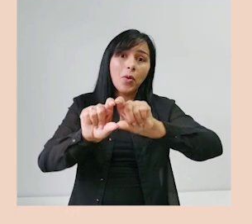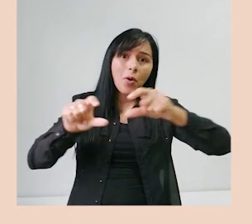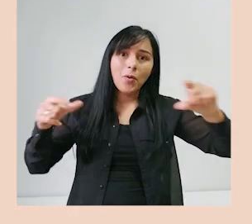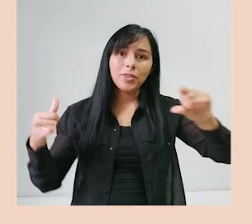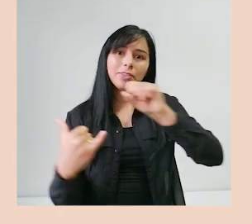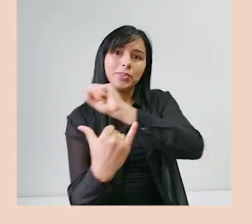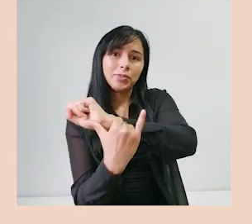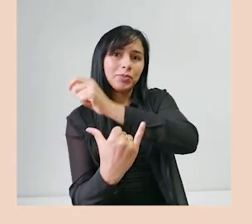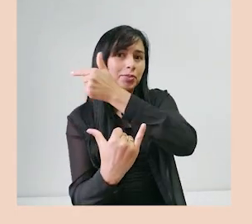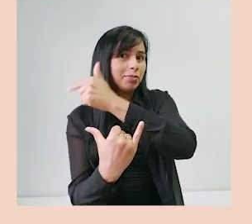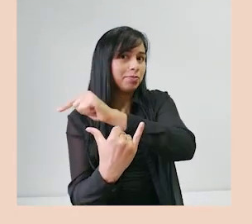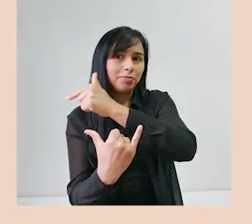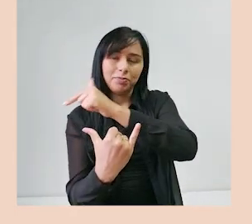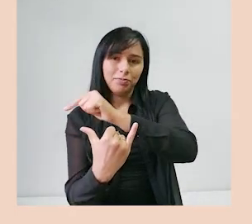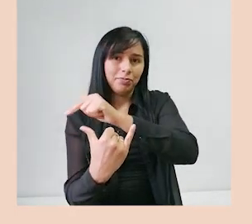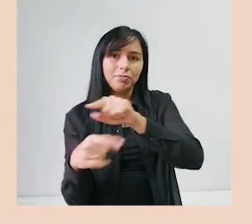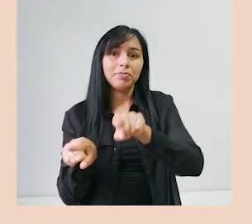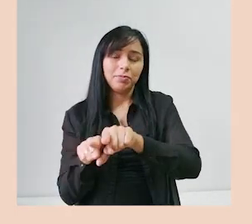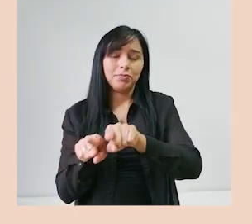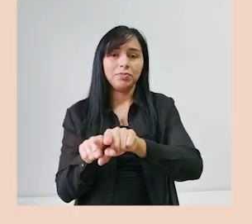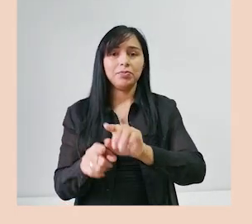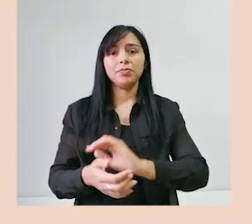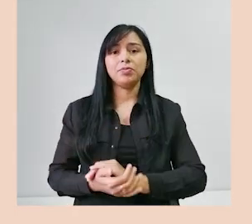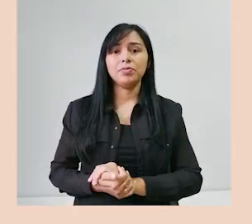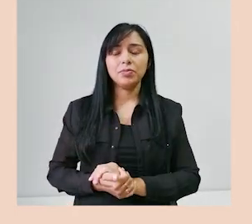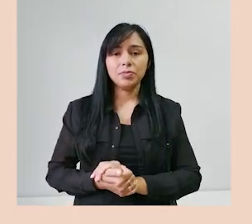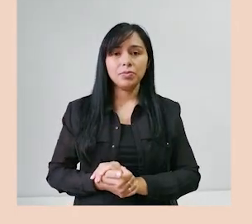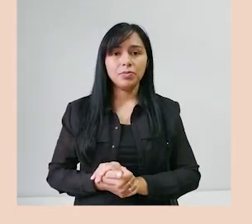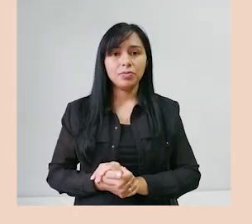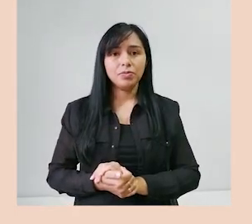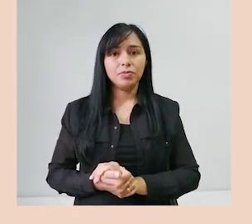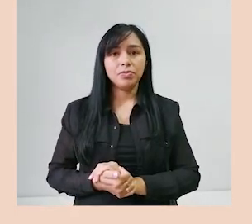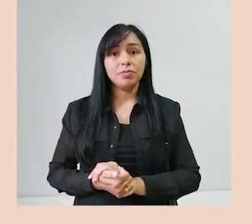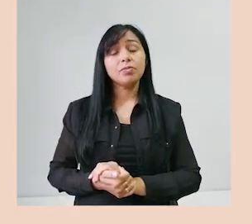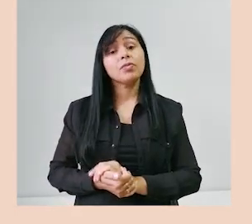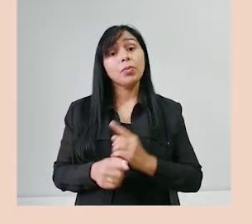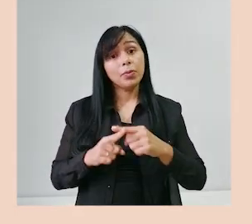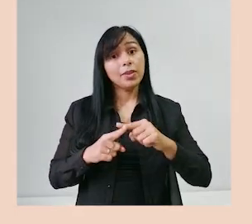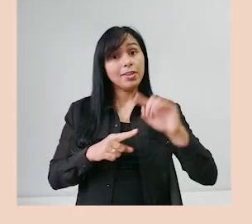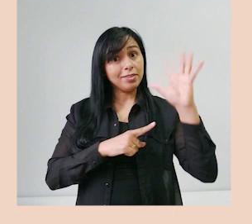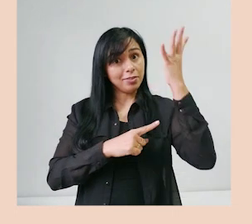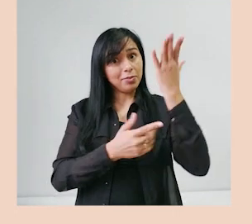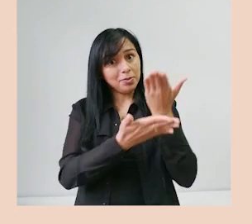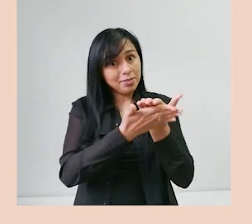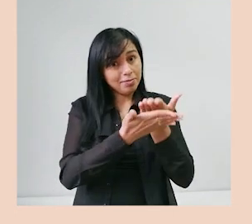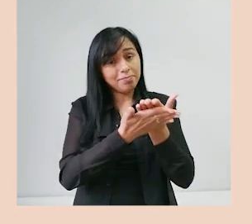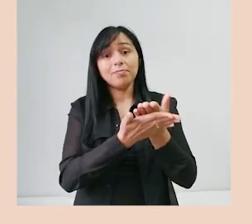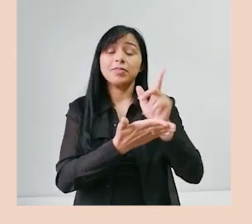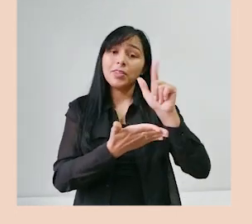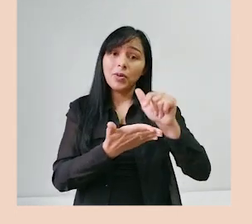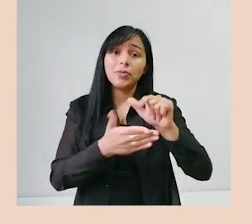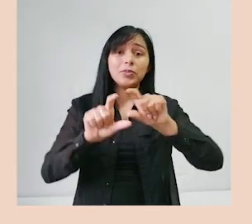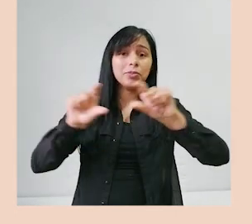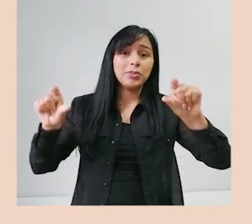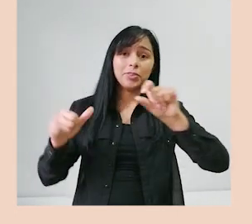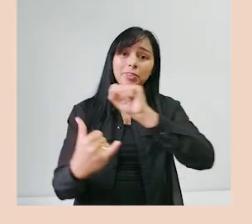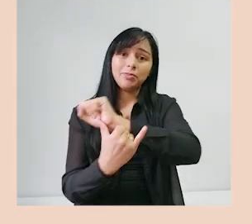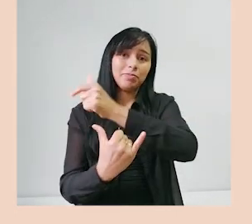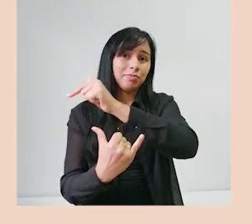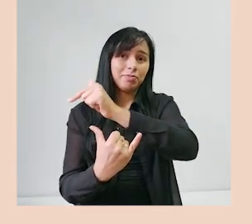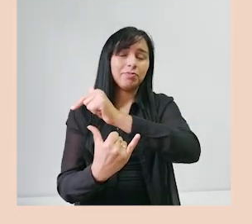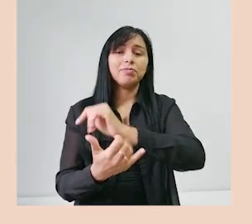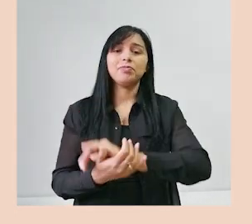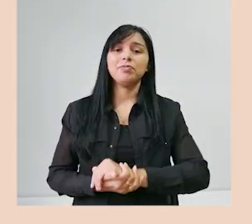aulas então neste caso o verbo haver está indicando um acontecimento portanto não temos sujeito na instauração